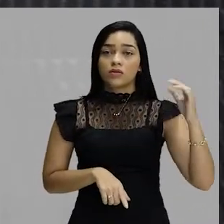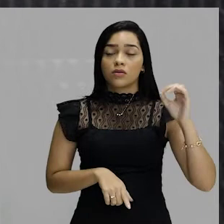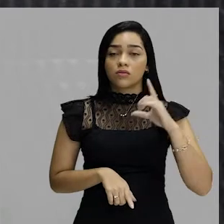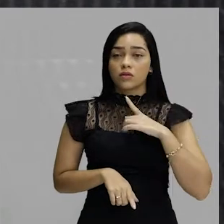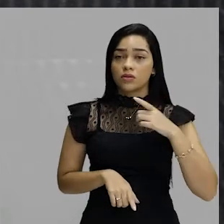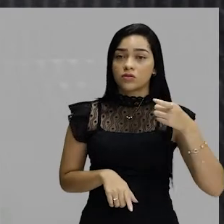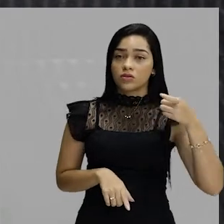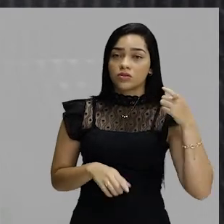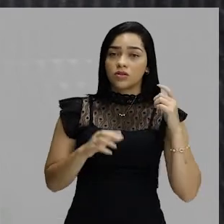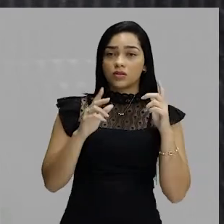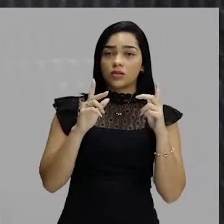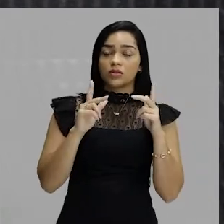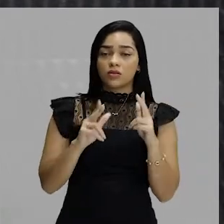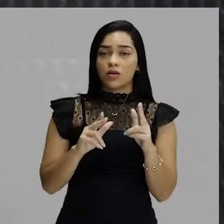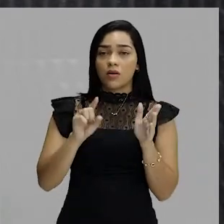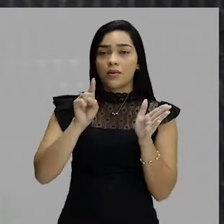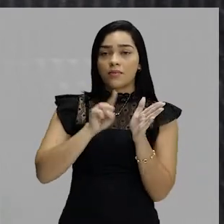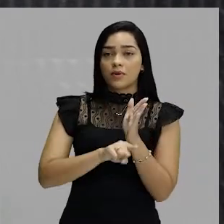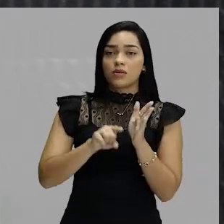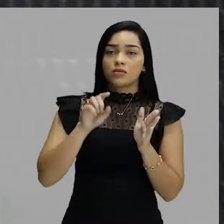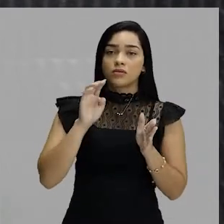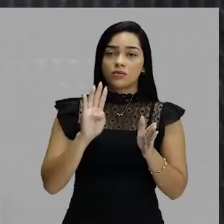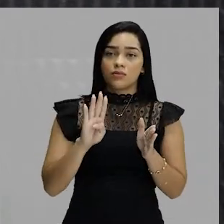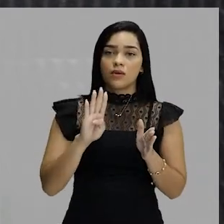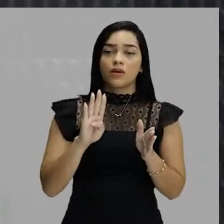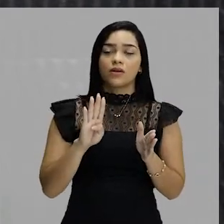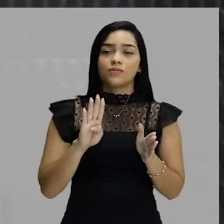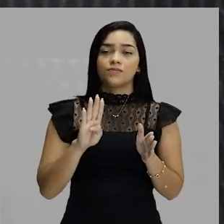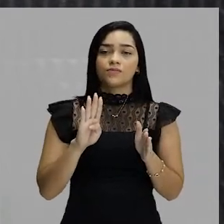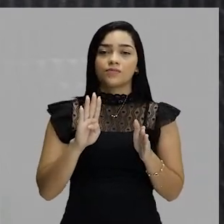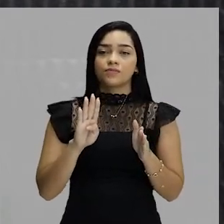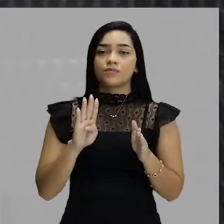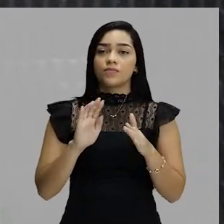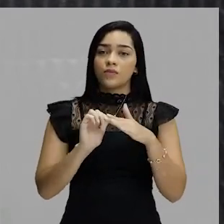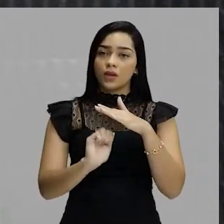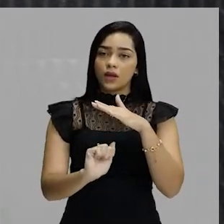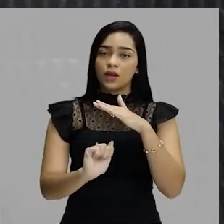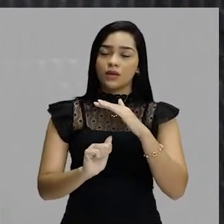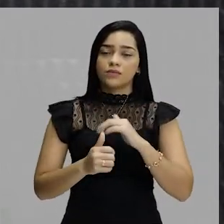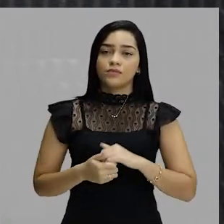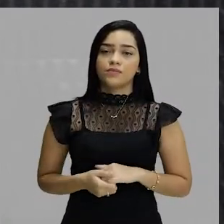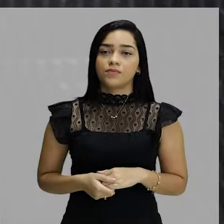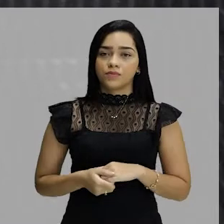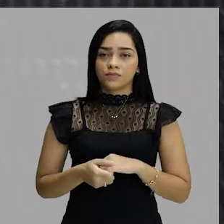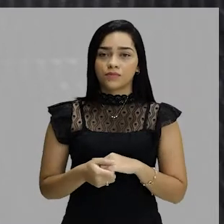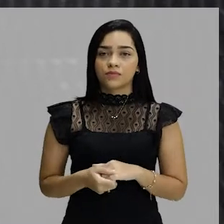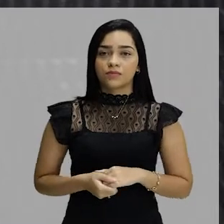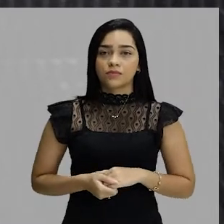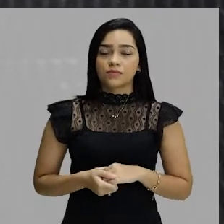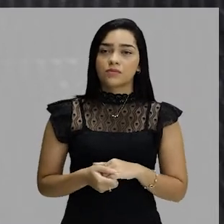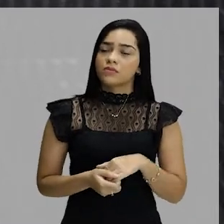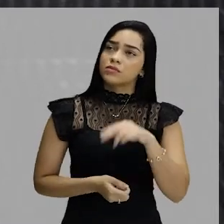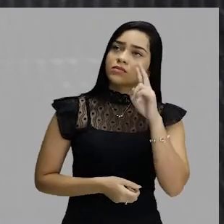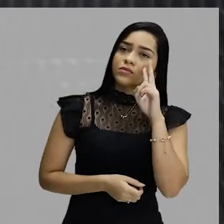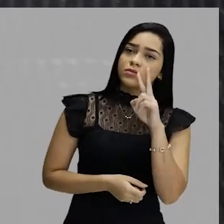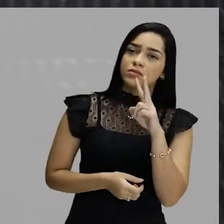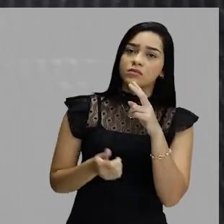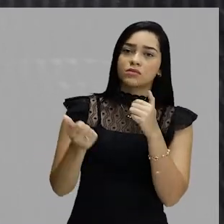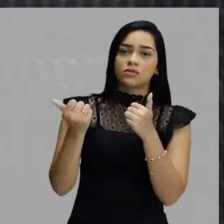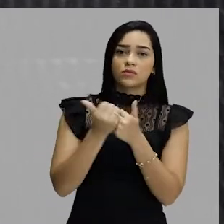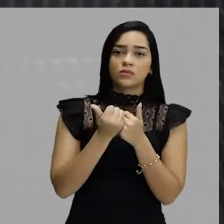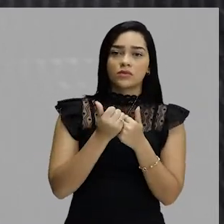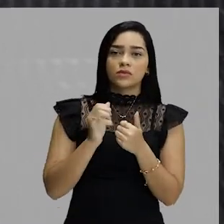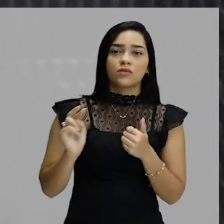aqui igual a menos b sobre a. Certo? Então vamos substituir